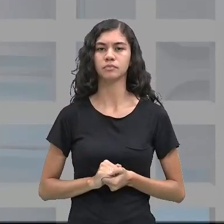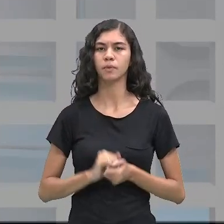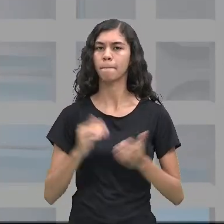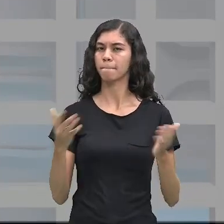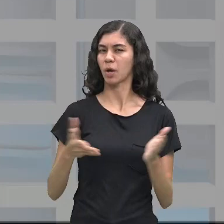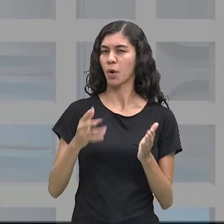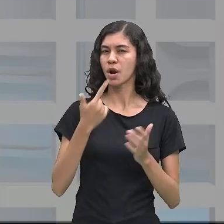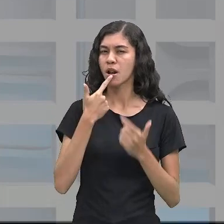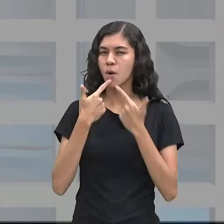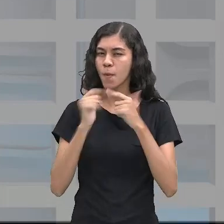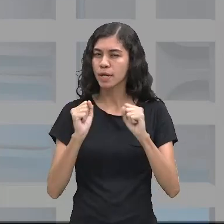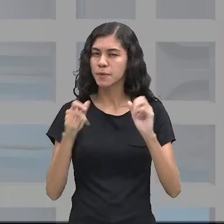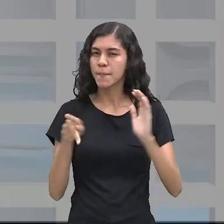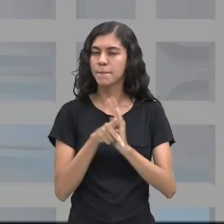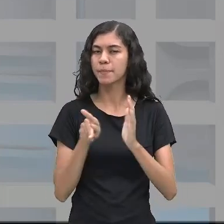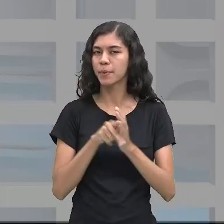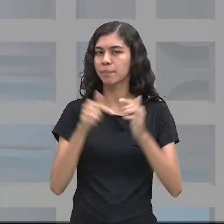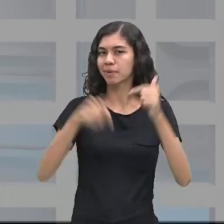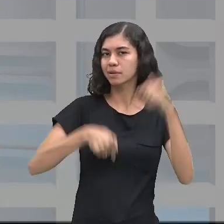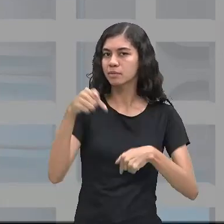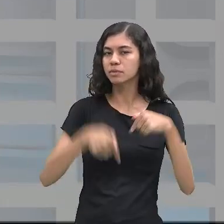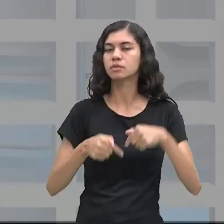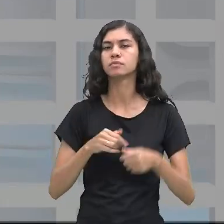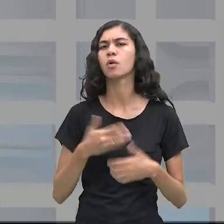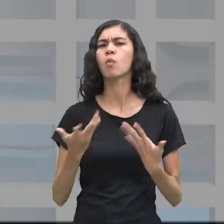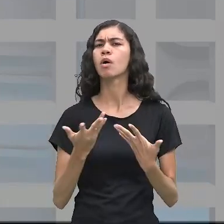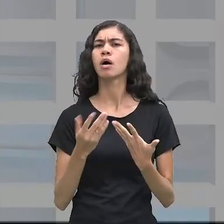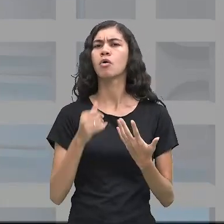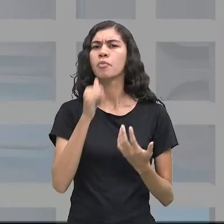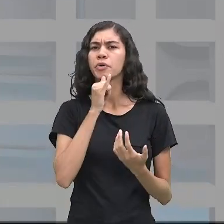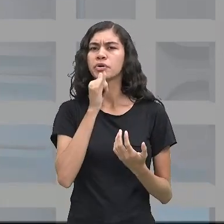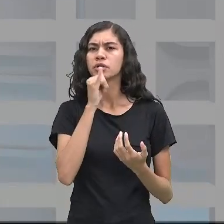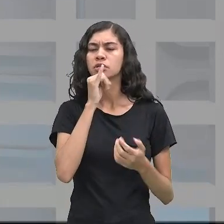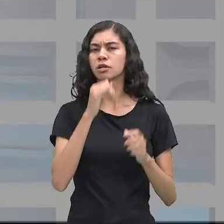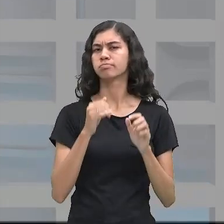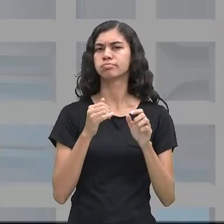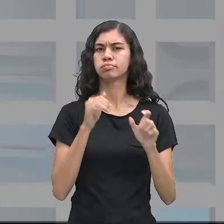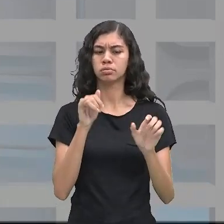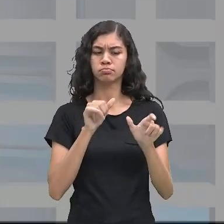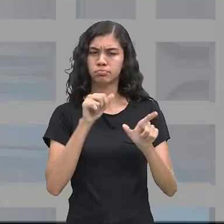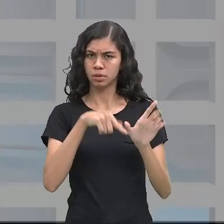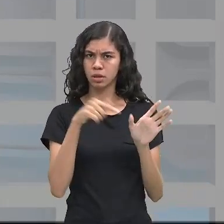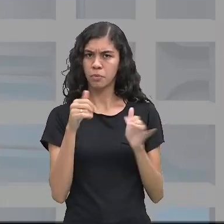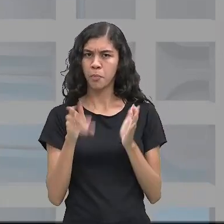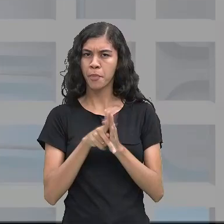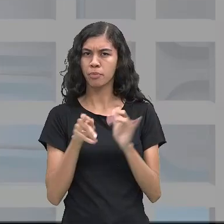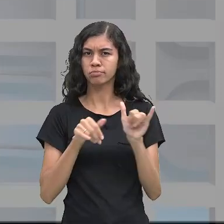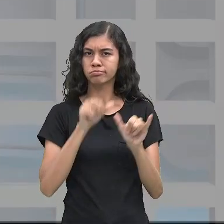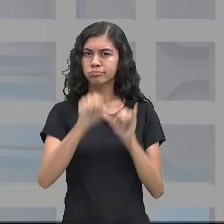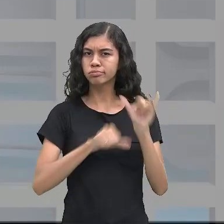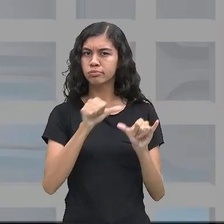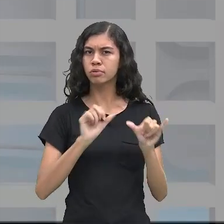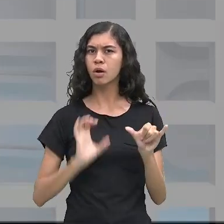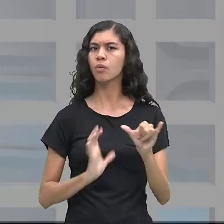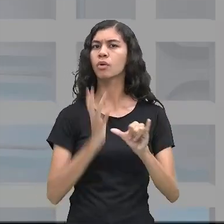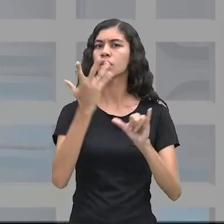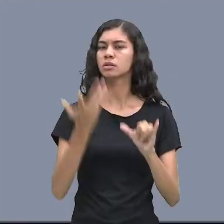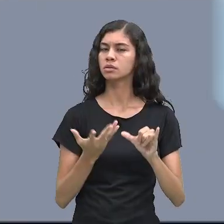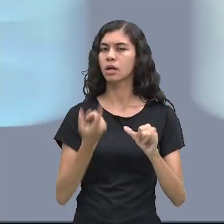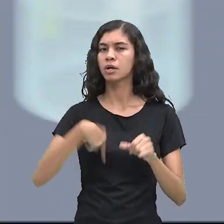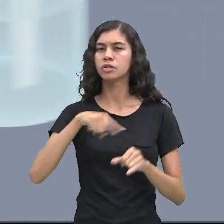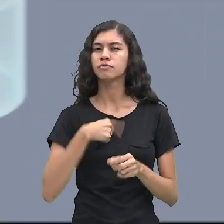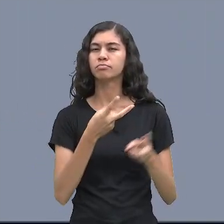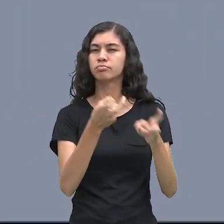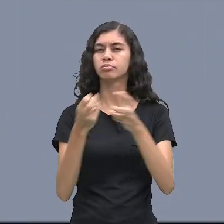agora eu vou apresentar para vocês as reações que podem acontecer numa pilha, ok? Então, a gente vai observar a pilha de zinco e